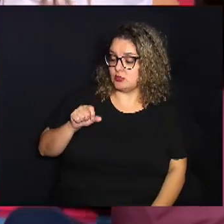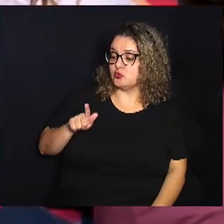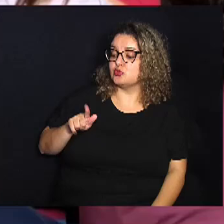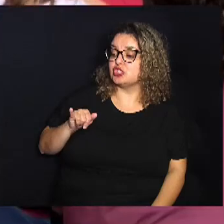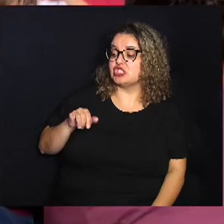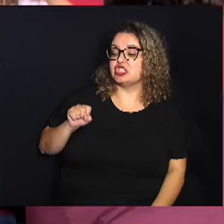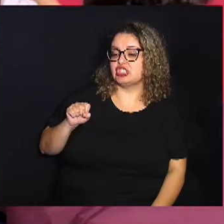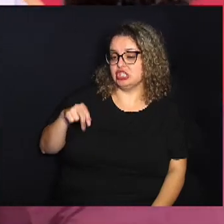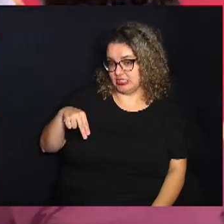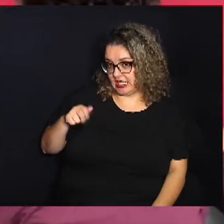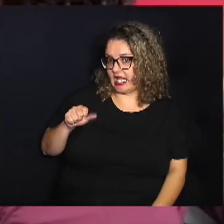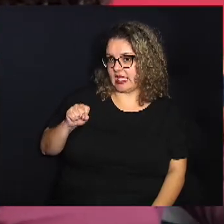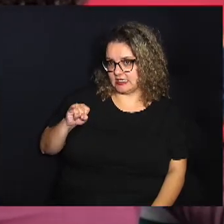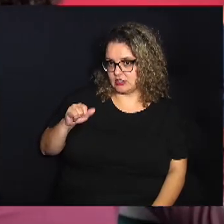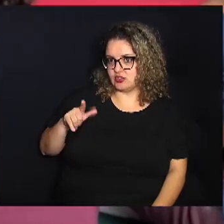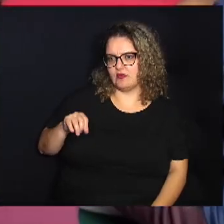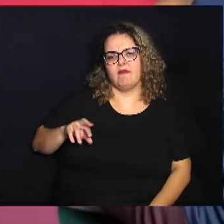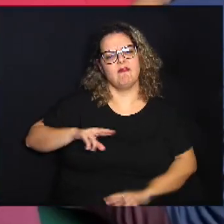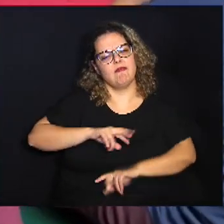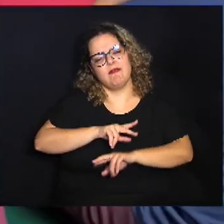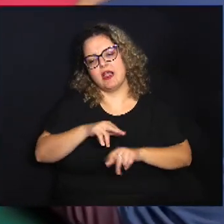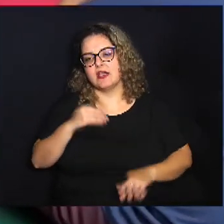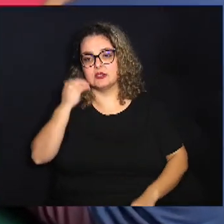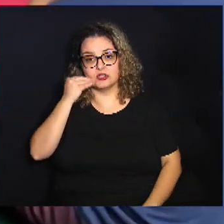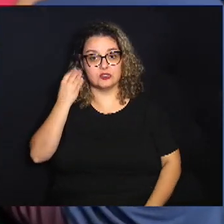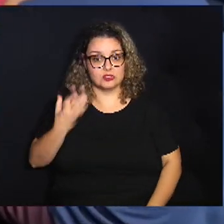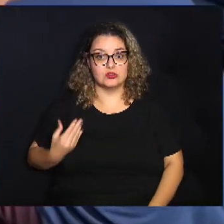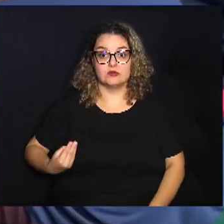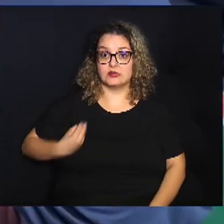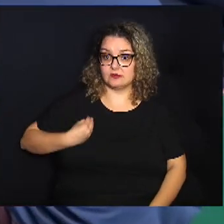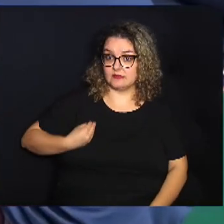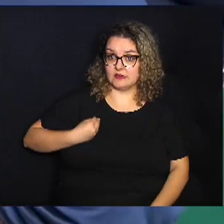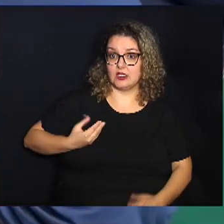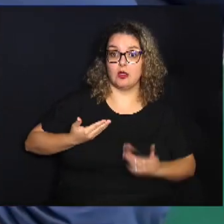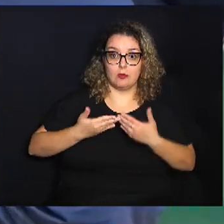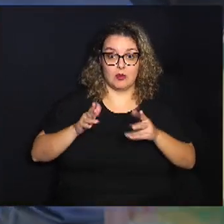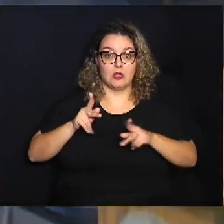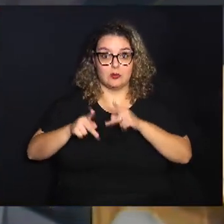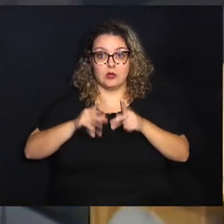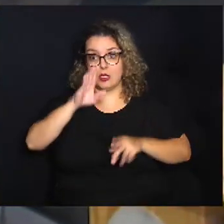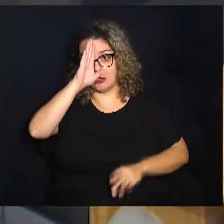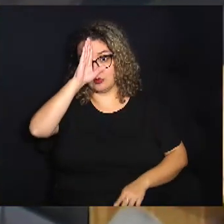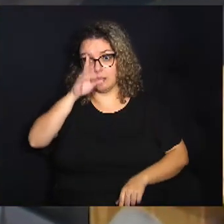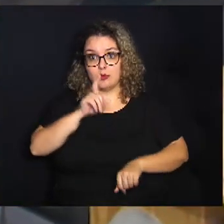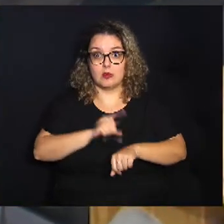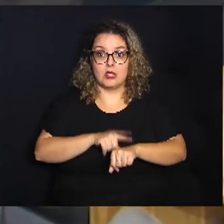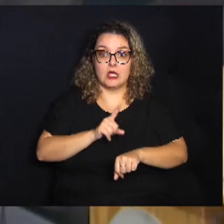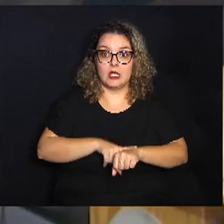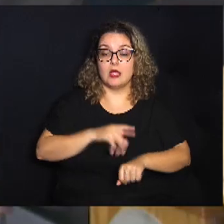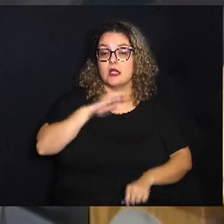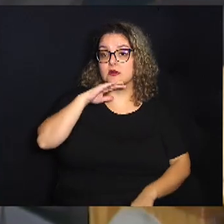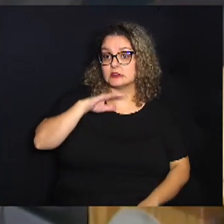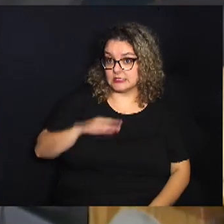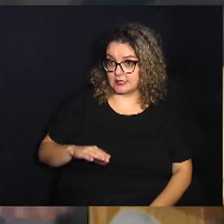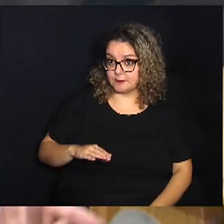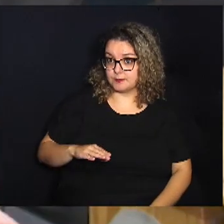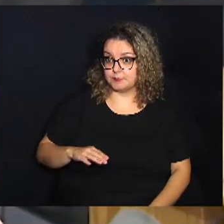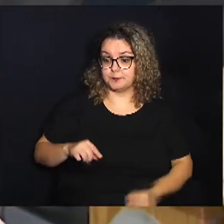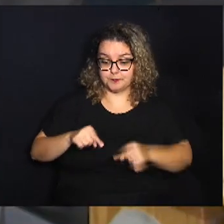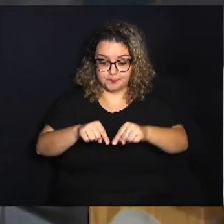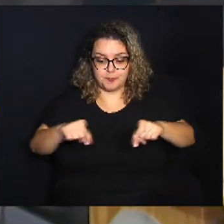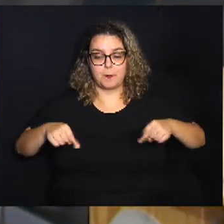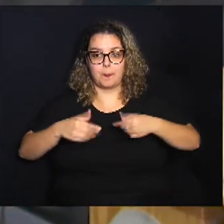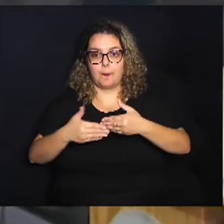gente tem várias vivências, né, que são abertas ao público, principalmente no horário da tarde. As quadras, elas